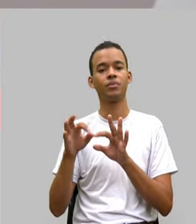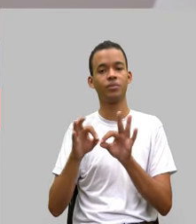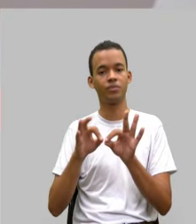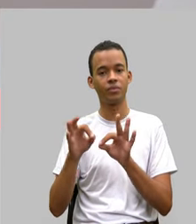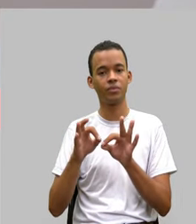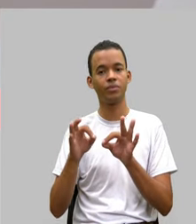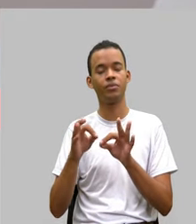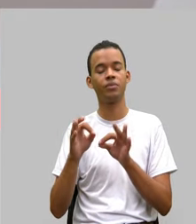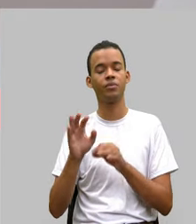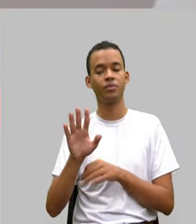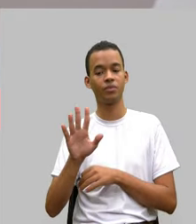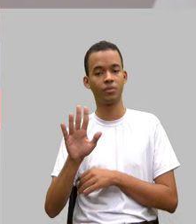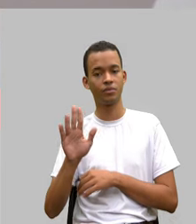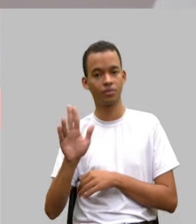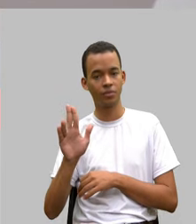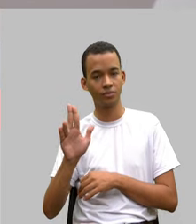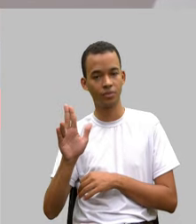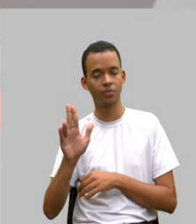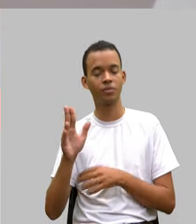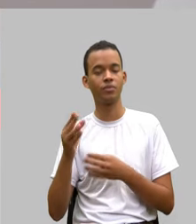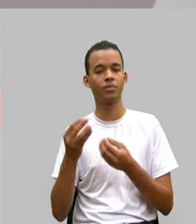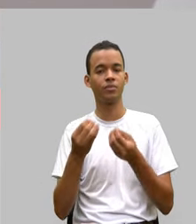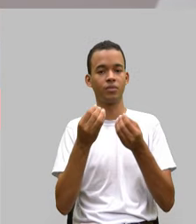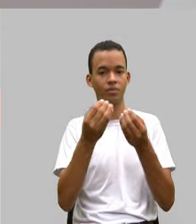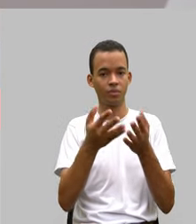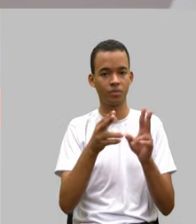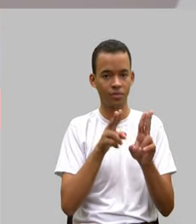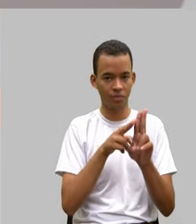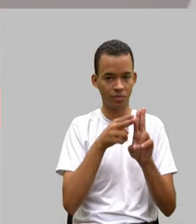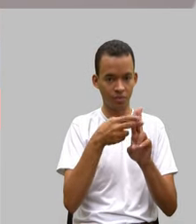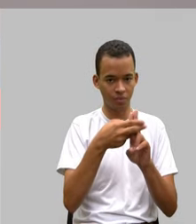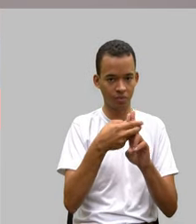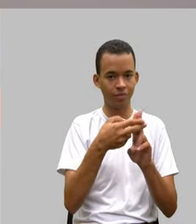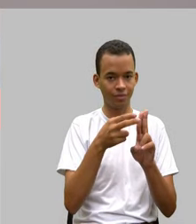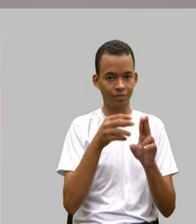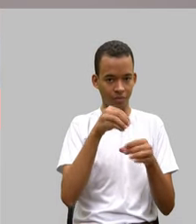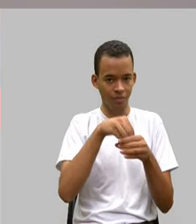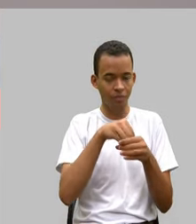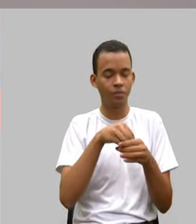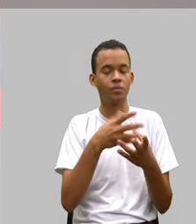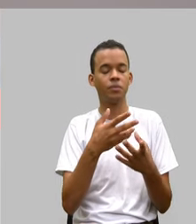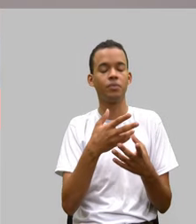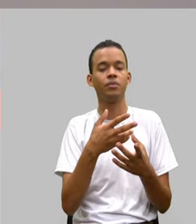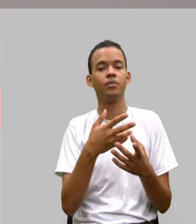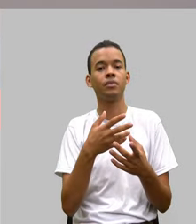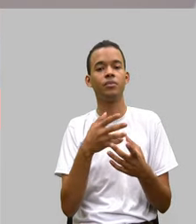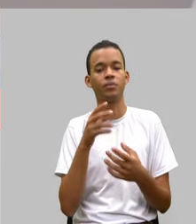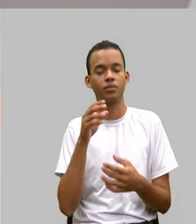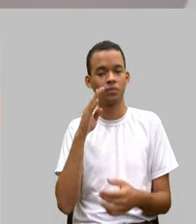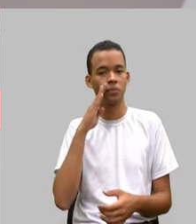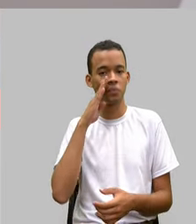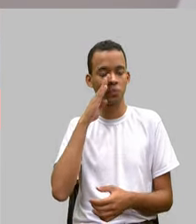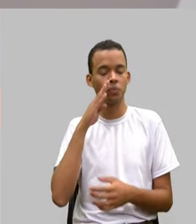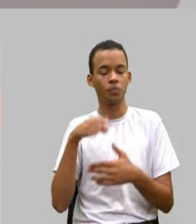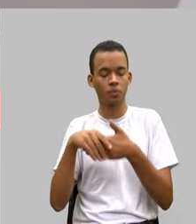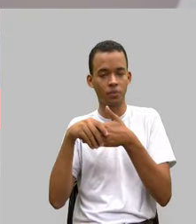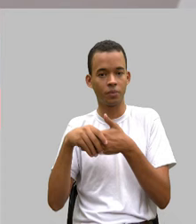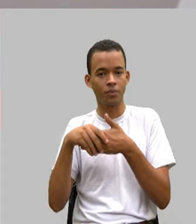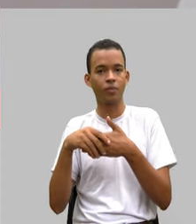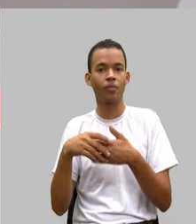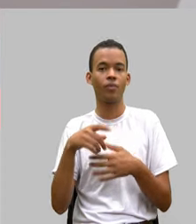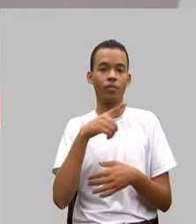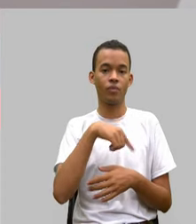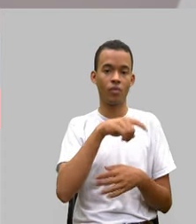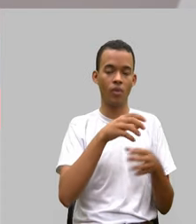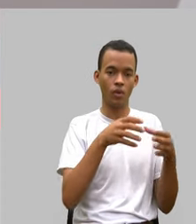eh conforme ela falou no início da mesa de abertura nós foi por isso que a angat a procurou por causa desse